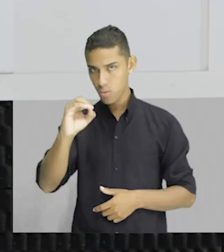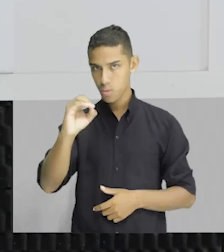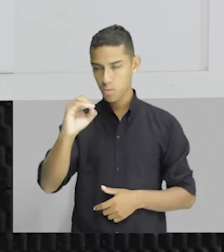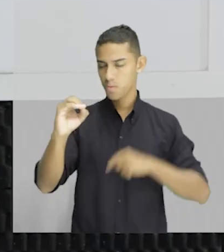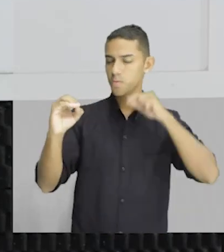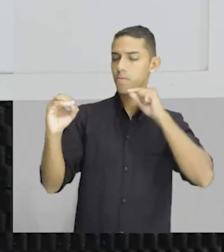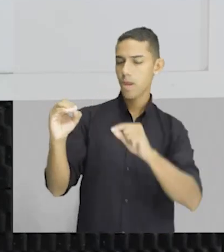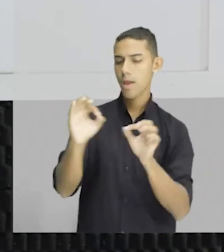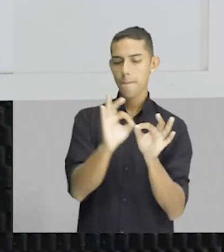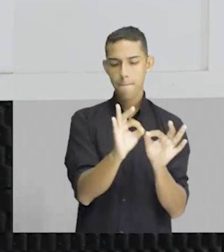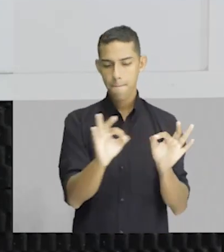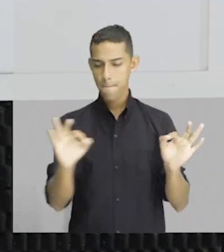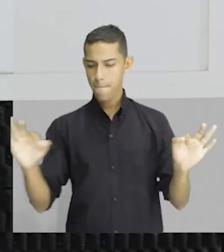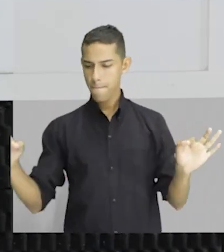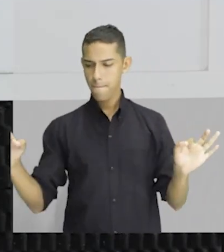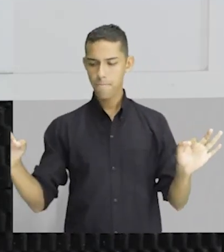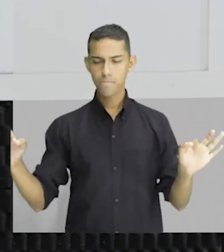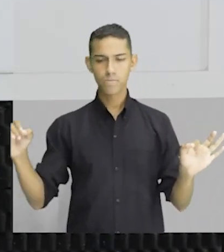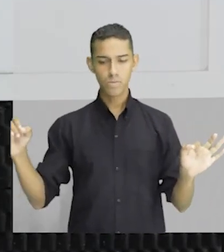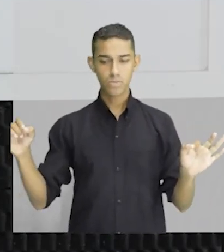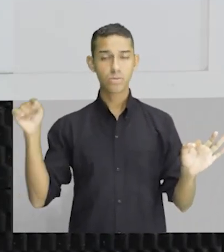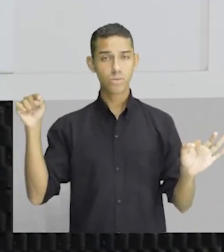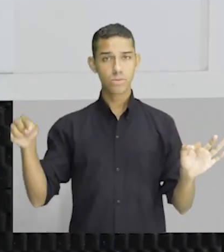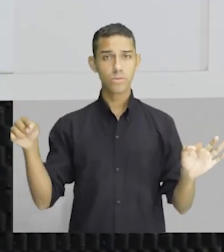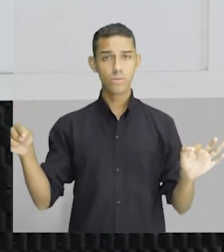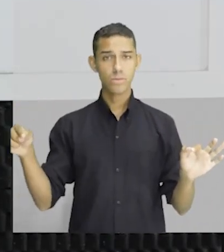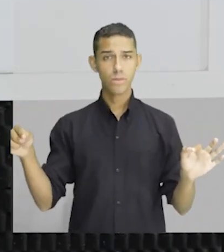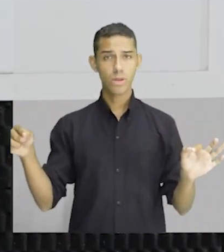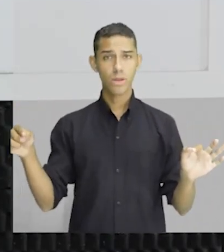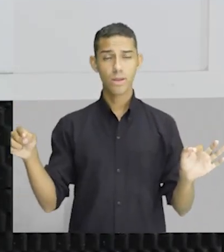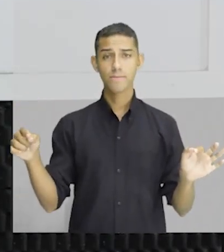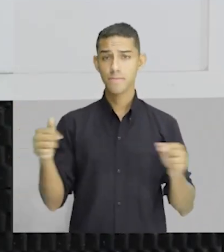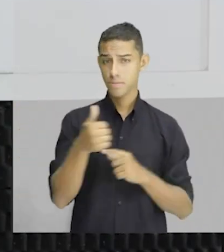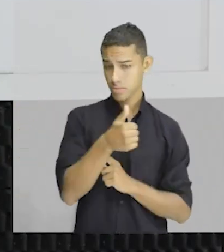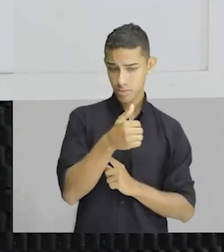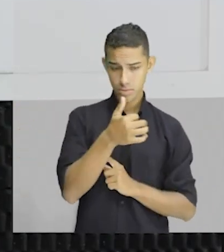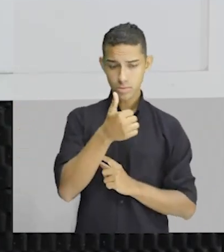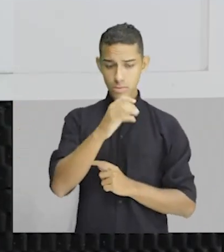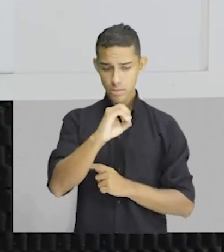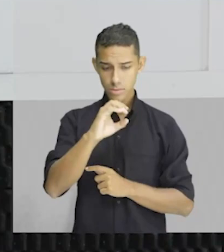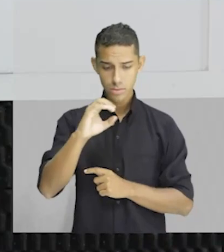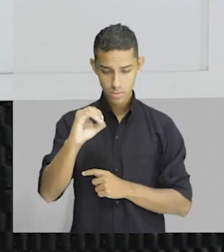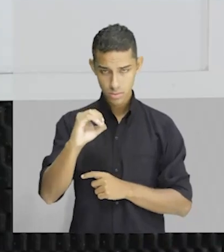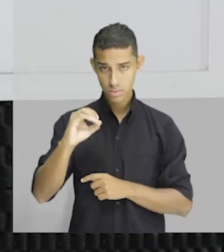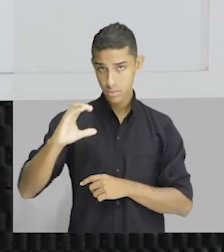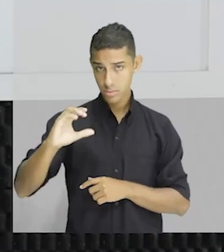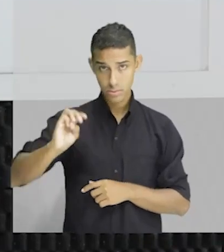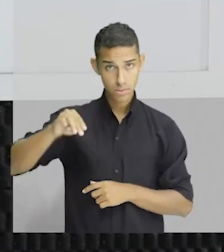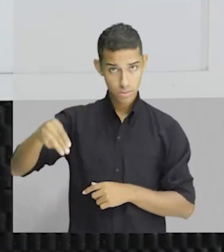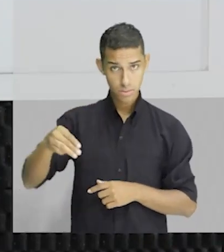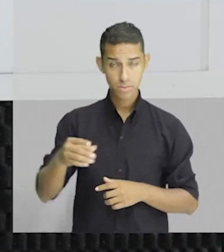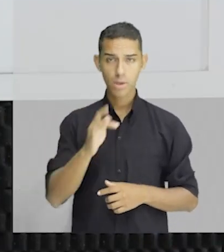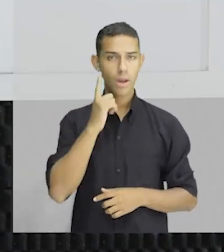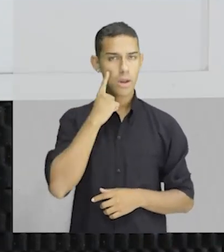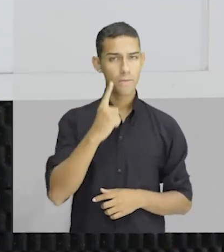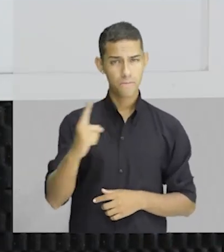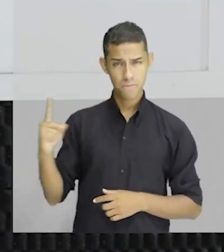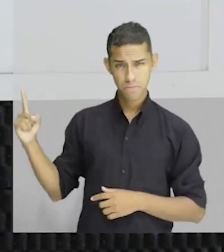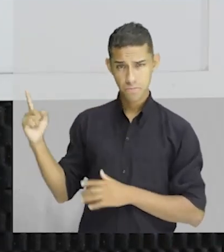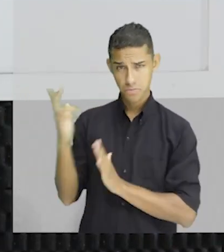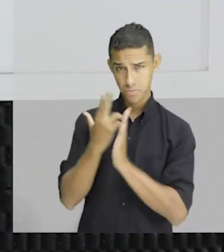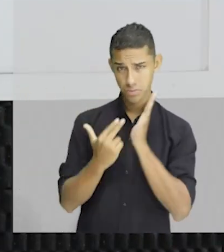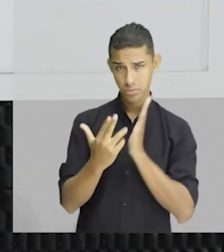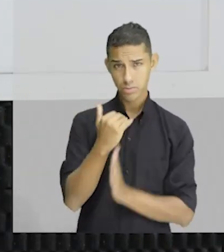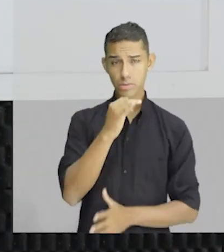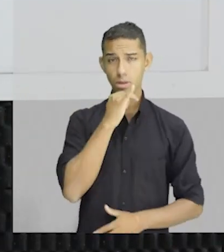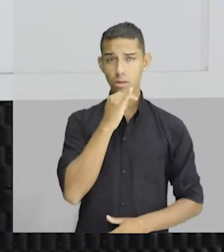com uma fita métrica, ela marca 100 centímetros. Então, vamos ver um desenhinho aqui, ó. É como